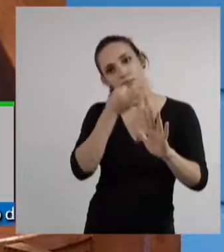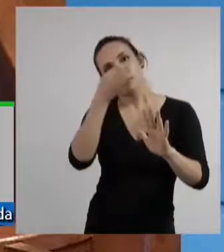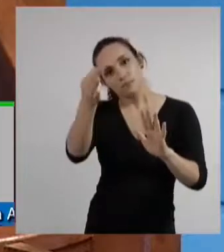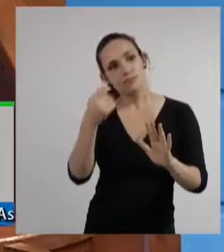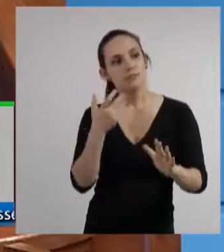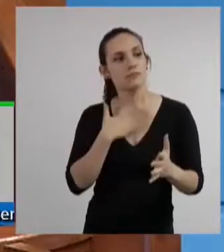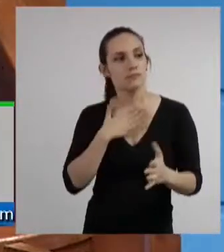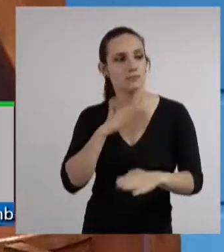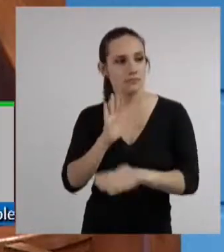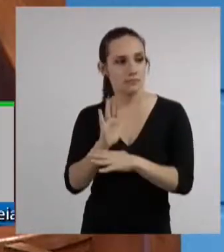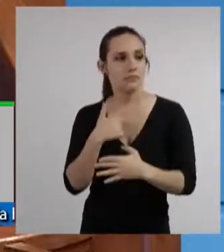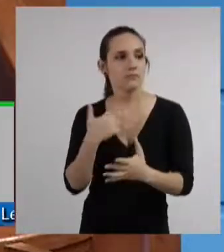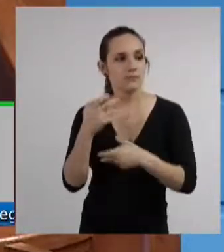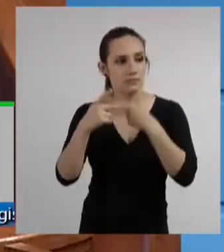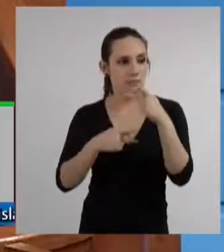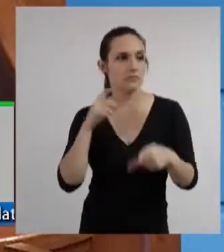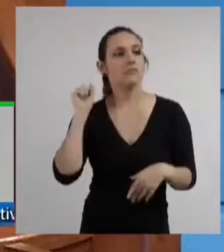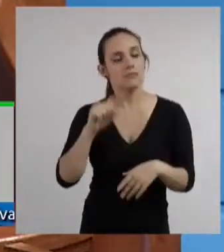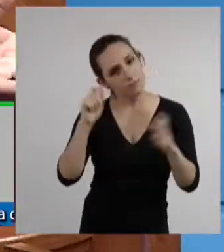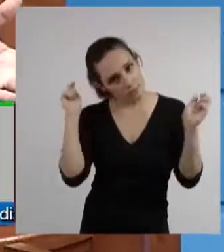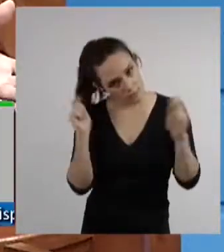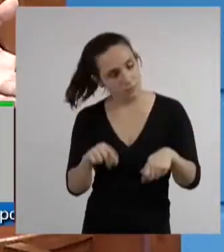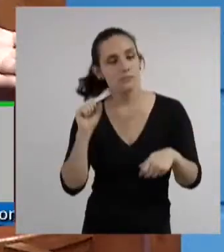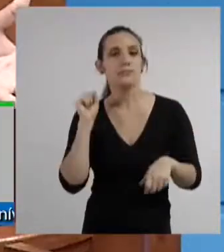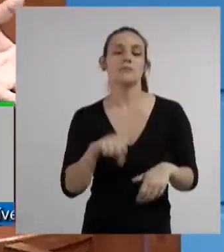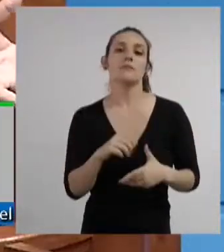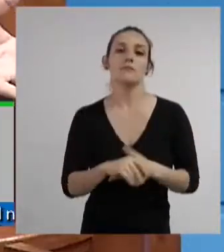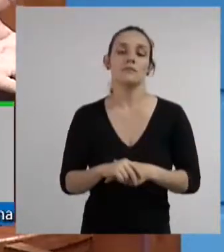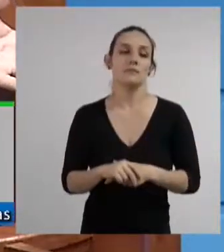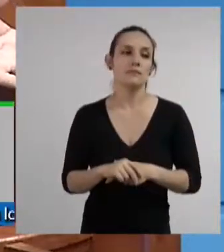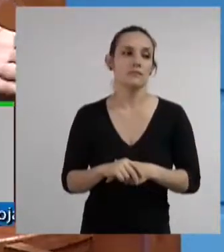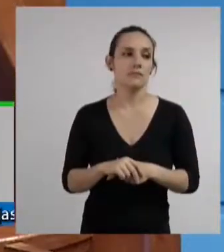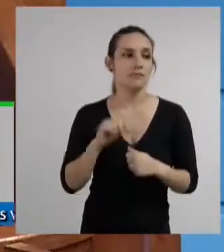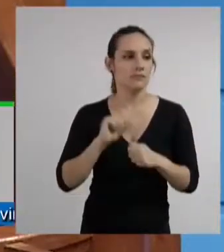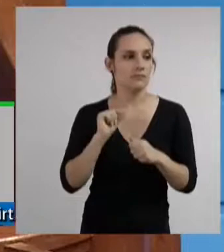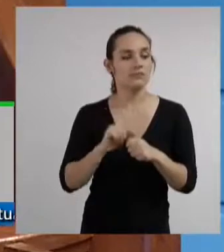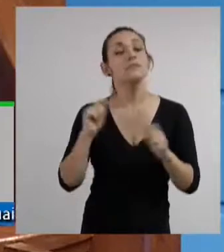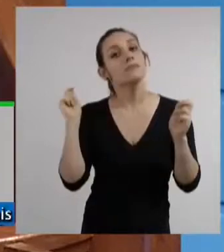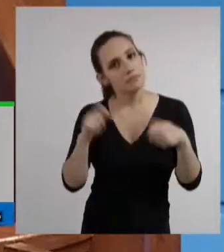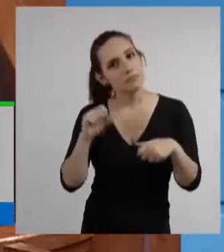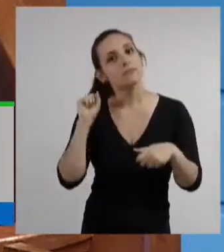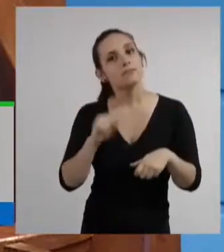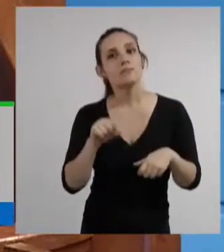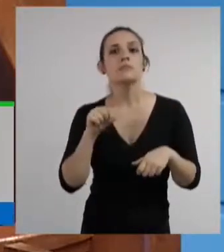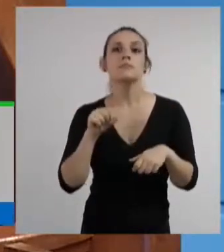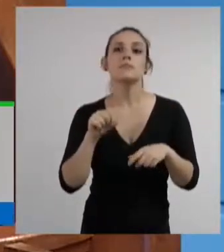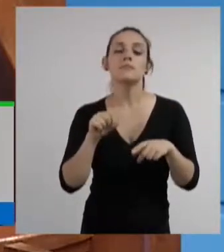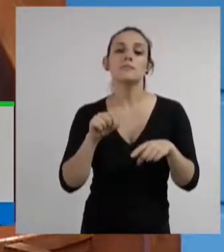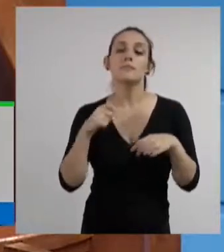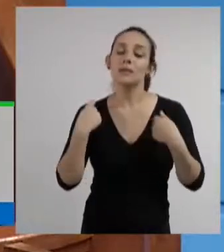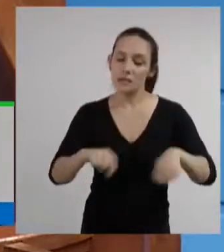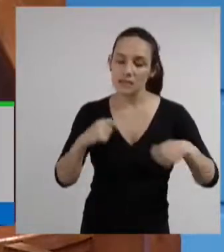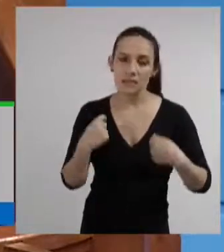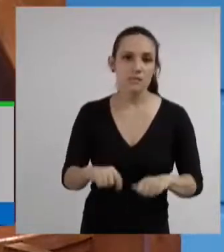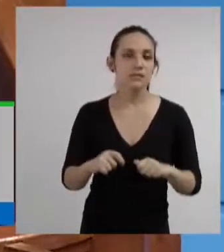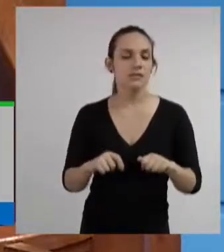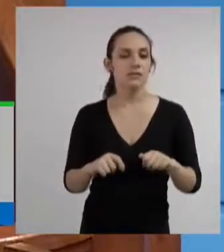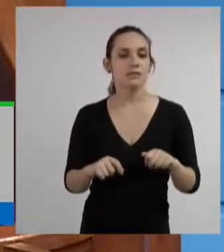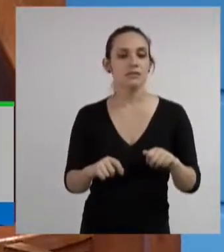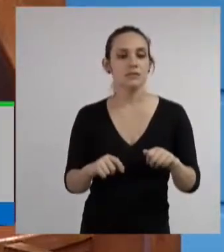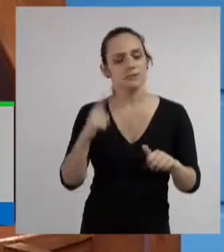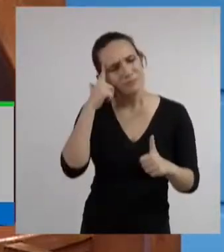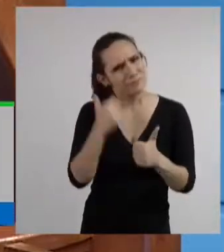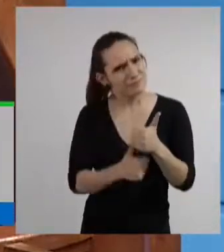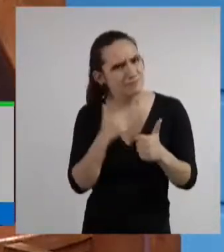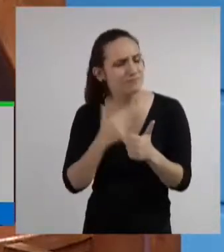minha contribuição, e dizer, sim, que é possível fazer. É possível, basta colocar fazer um